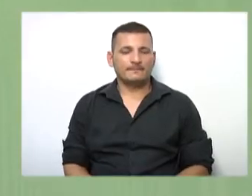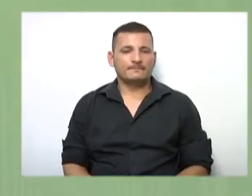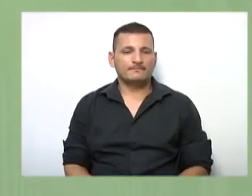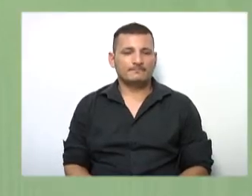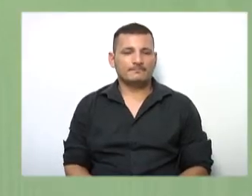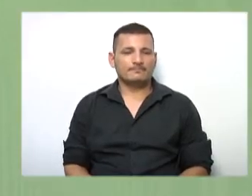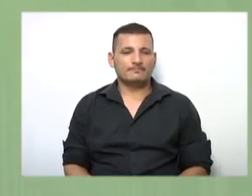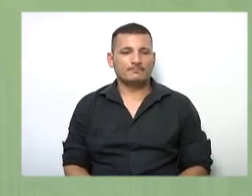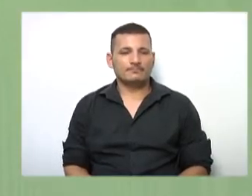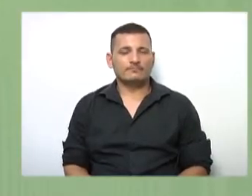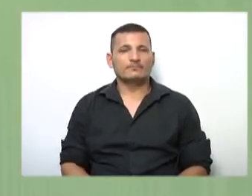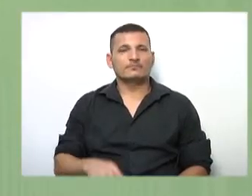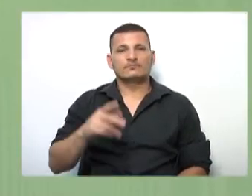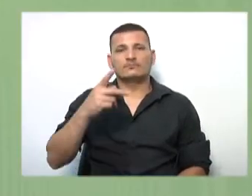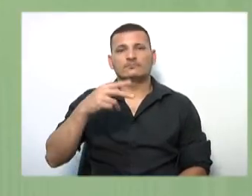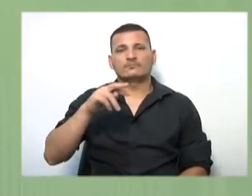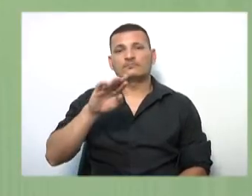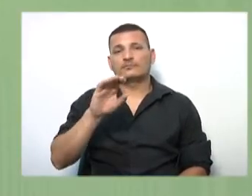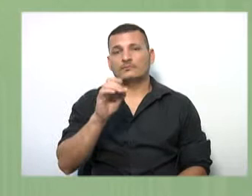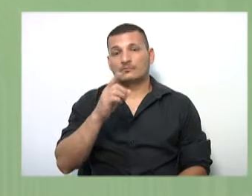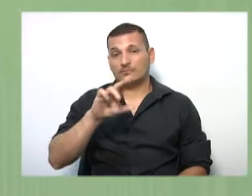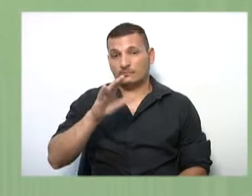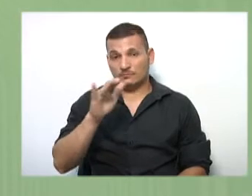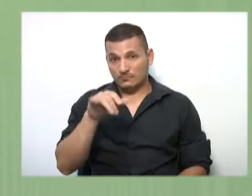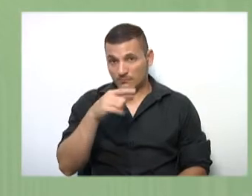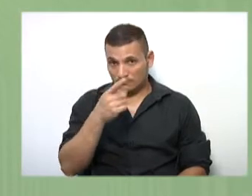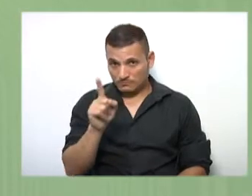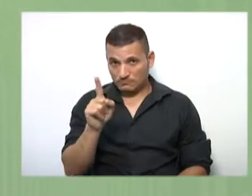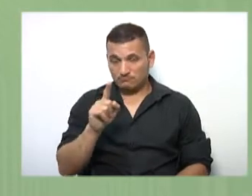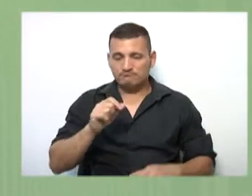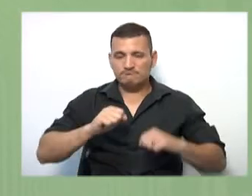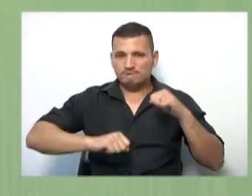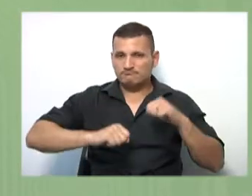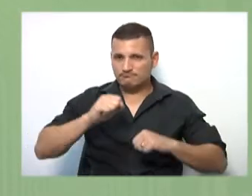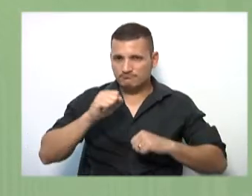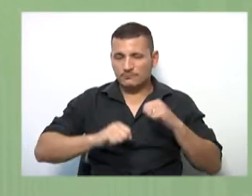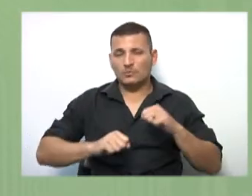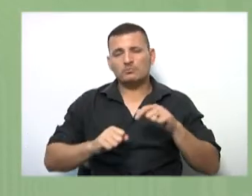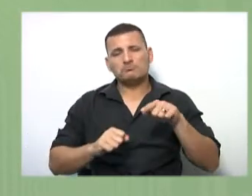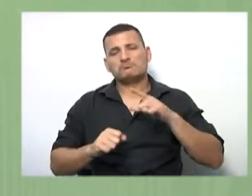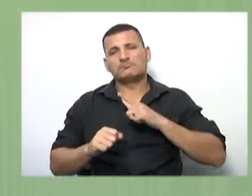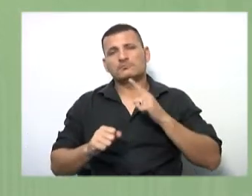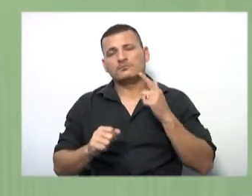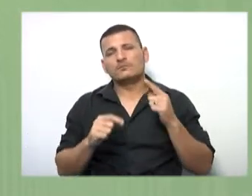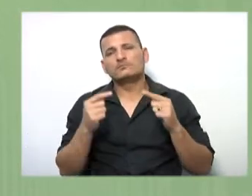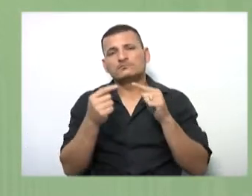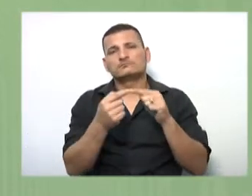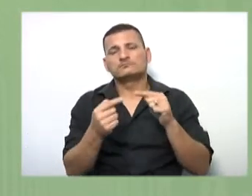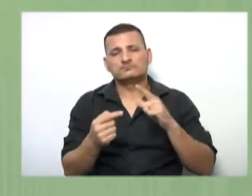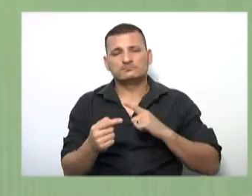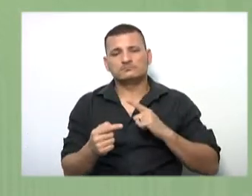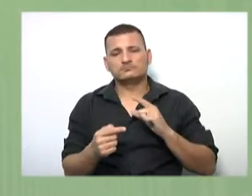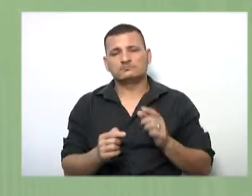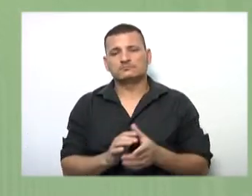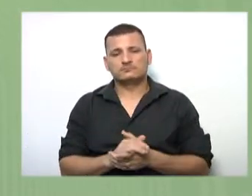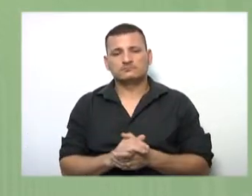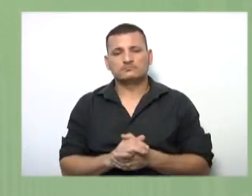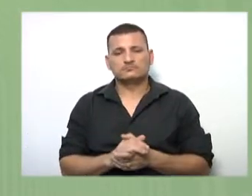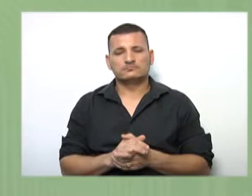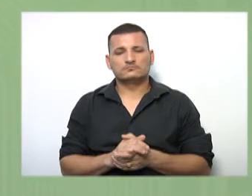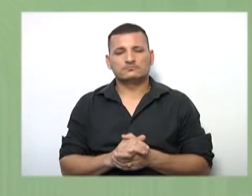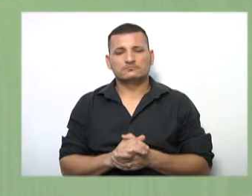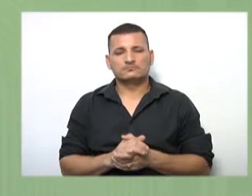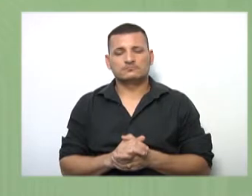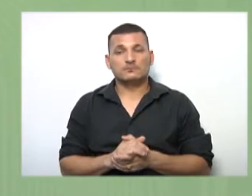Nós vamos falar também do ramo da produção. Podemos ver que esse ramo tem como principal objetivo transformar empregados